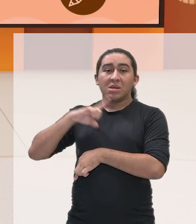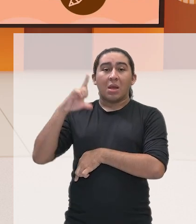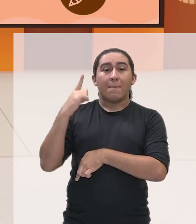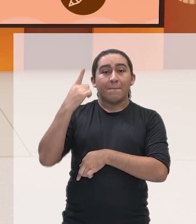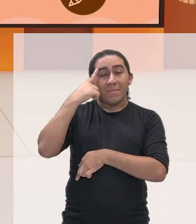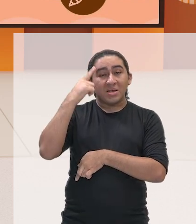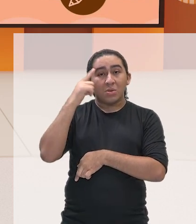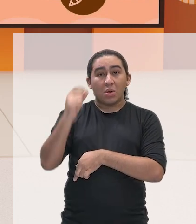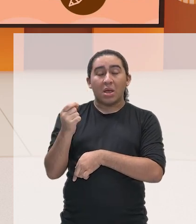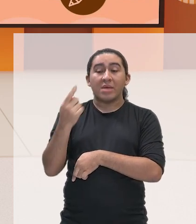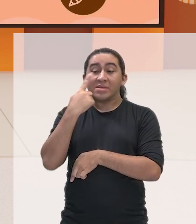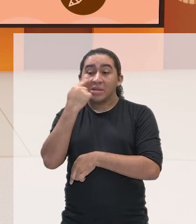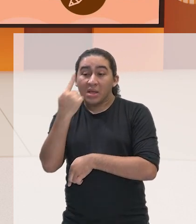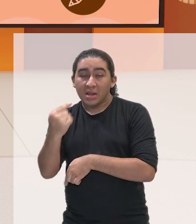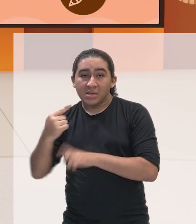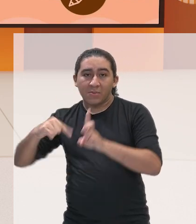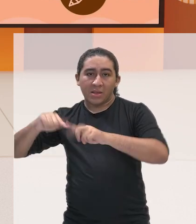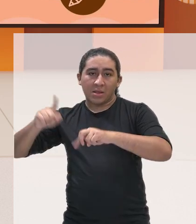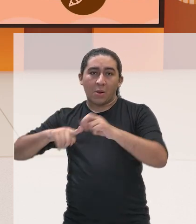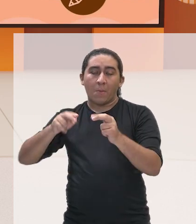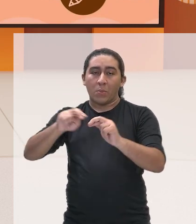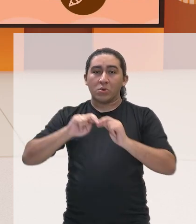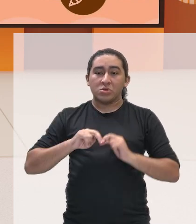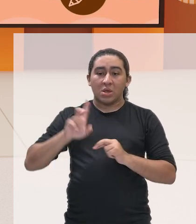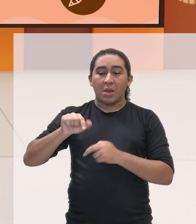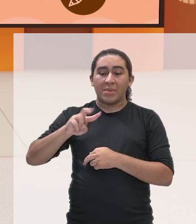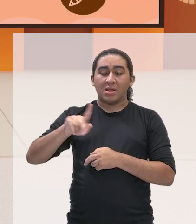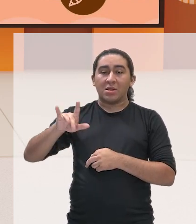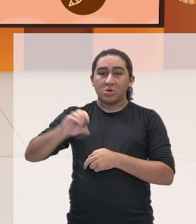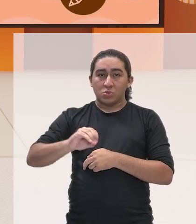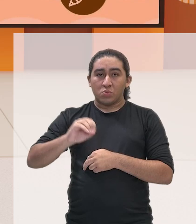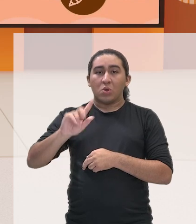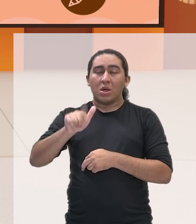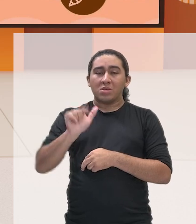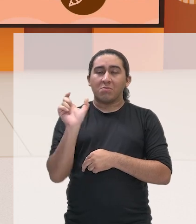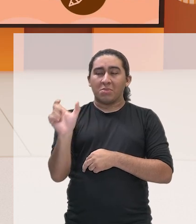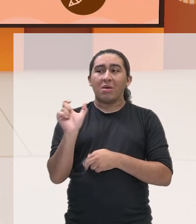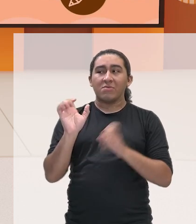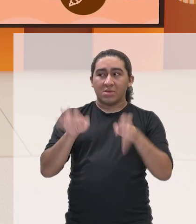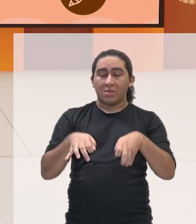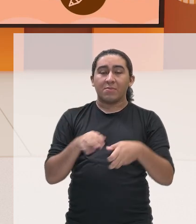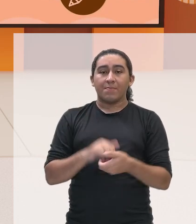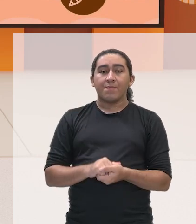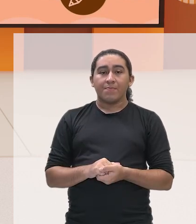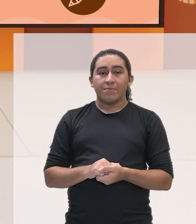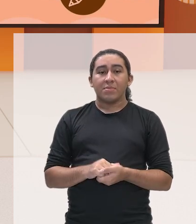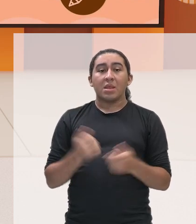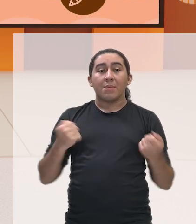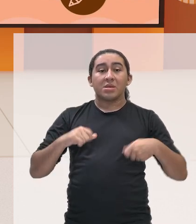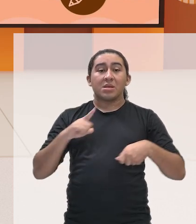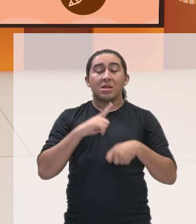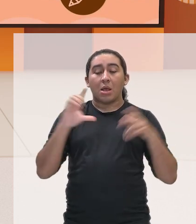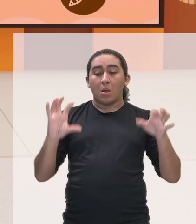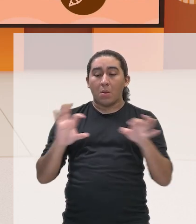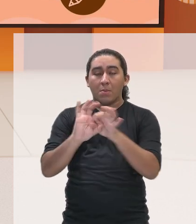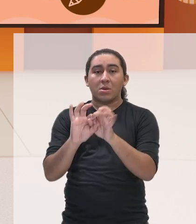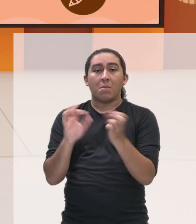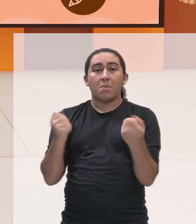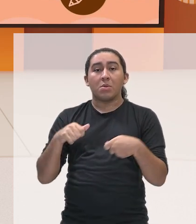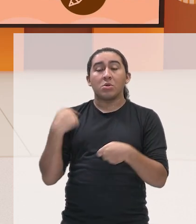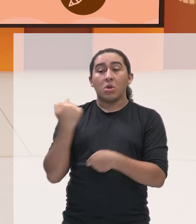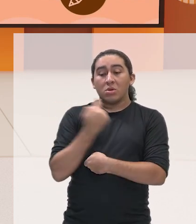como materialista. Por isso, ele chama de materialismo histórico dialético. A dialética tem que servir para que